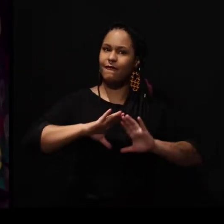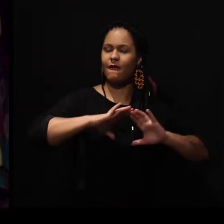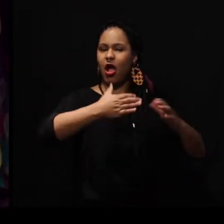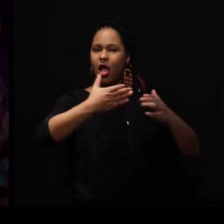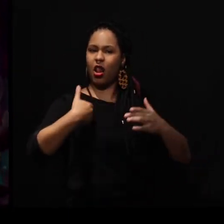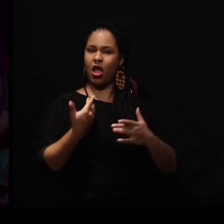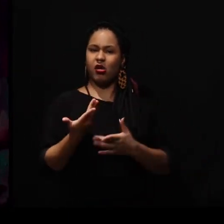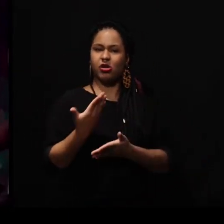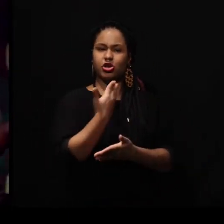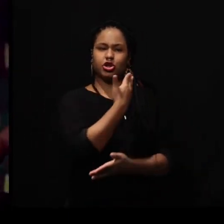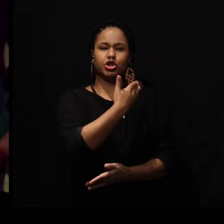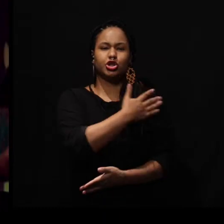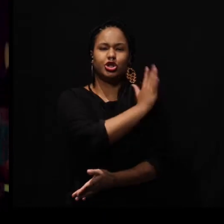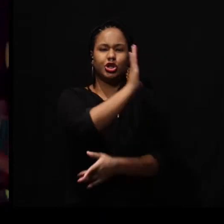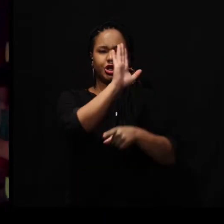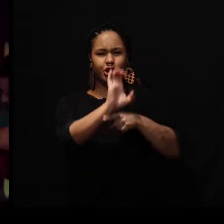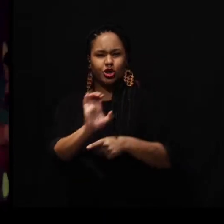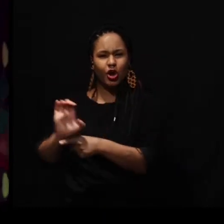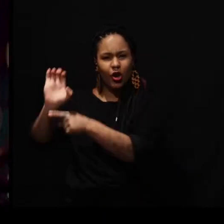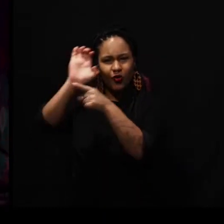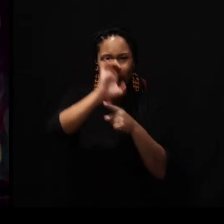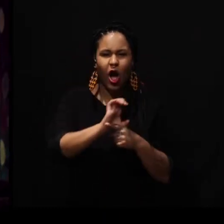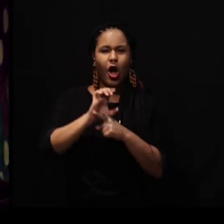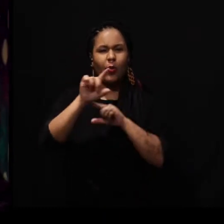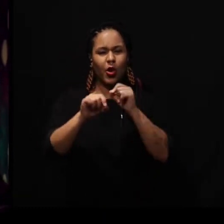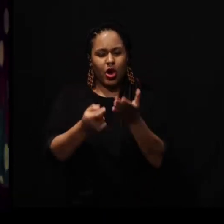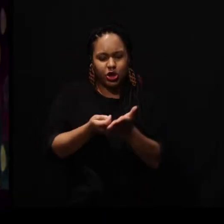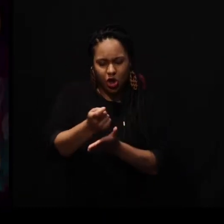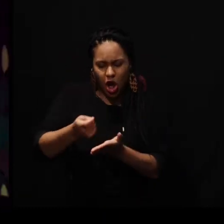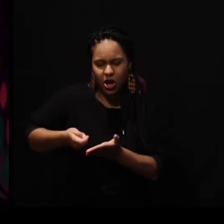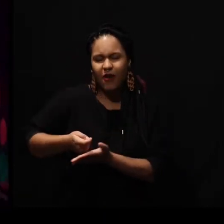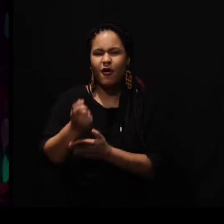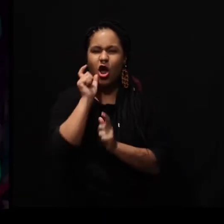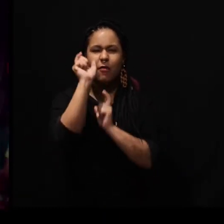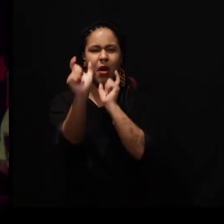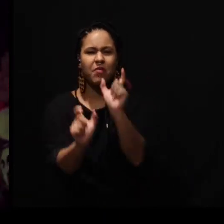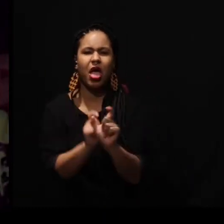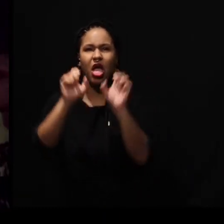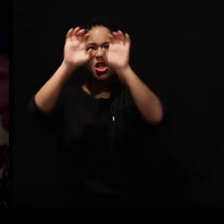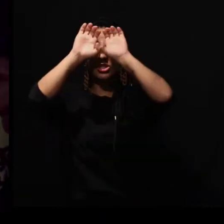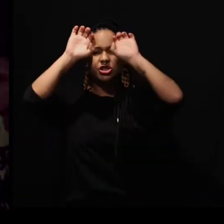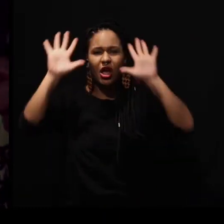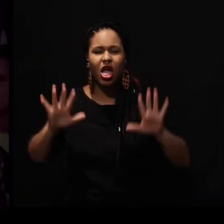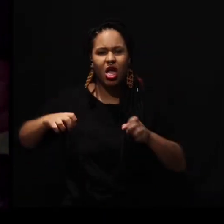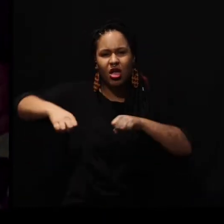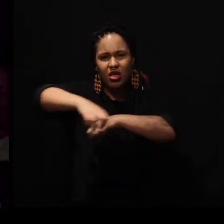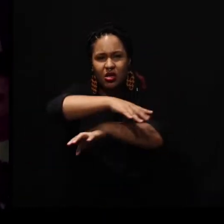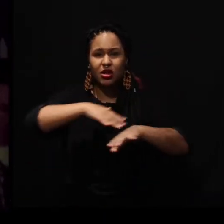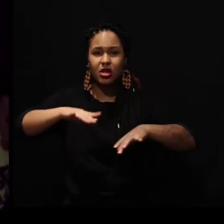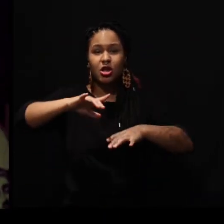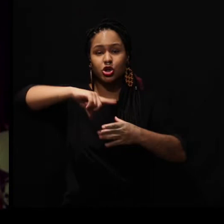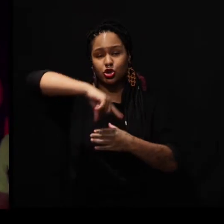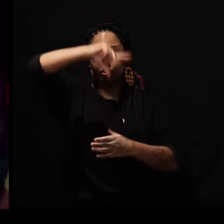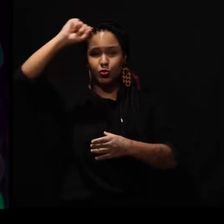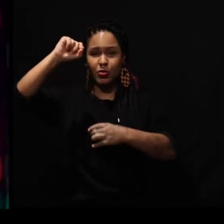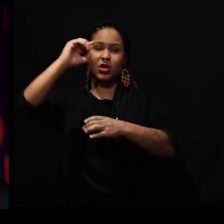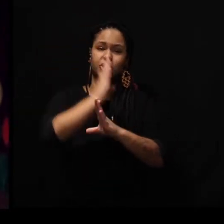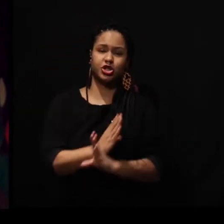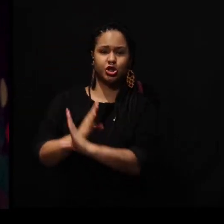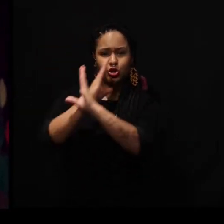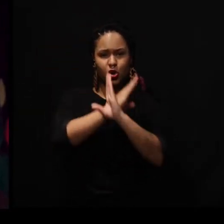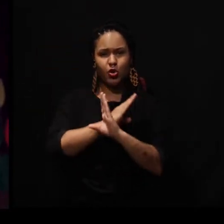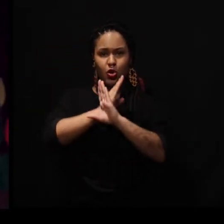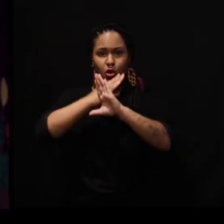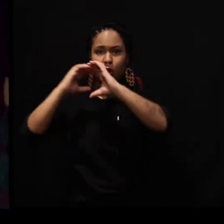vastas, valentes. Xenofóbicos xingam, xilogravuras, xamãs, xangôs, zumbi, zarpando,